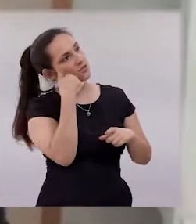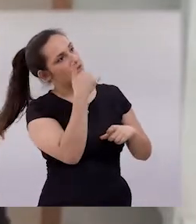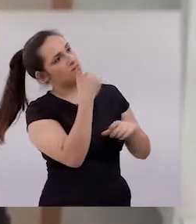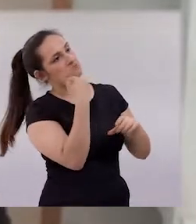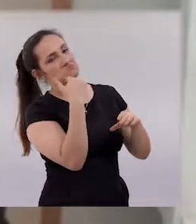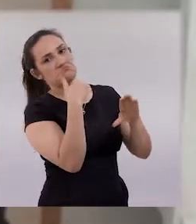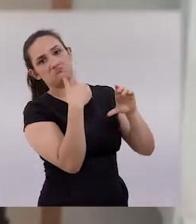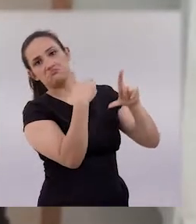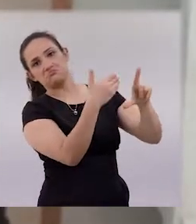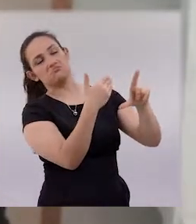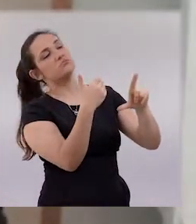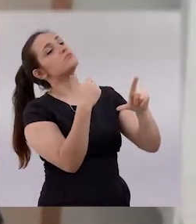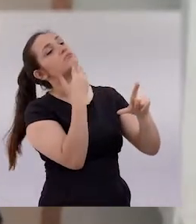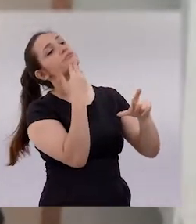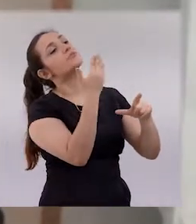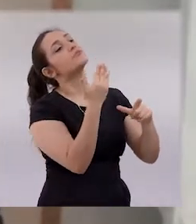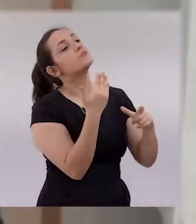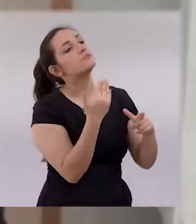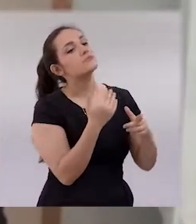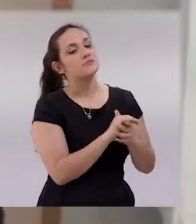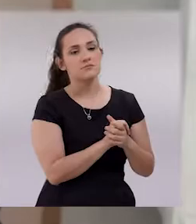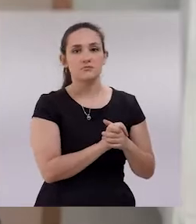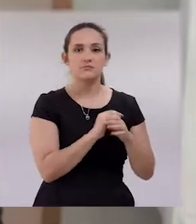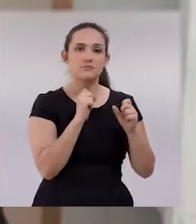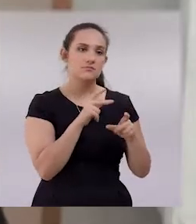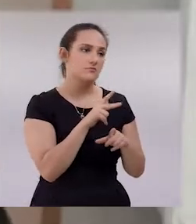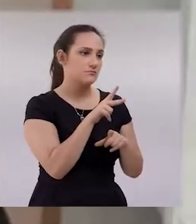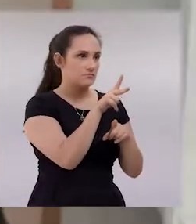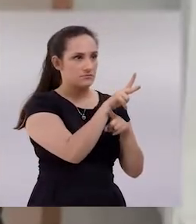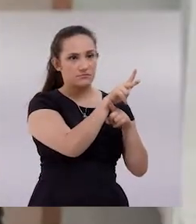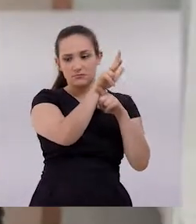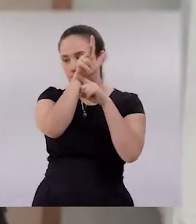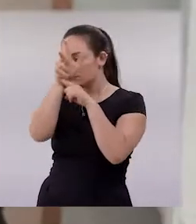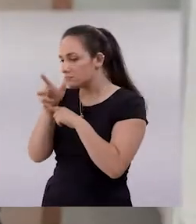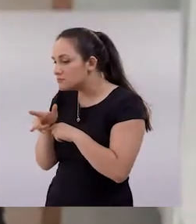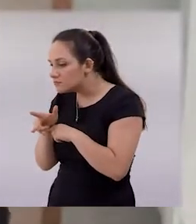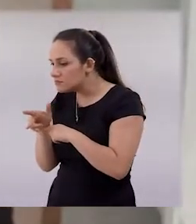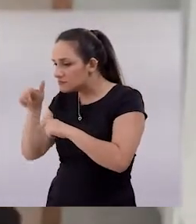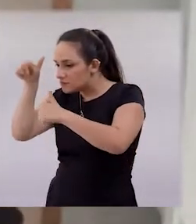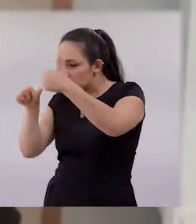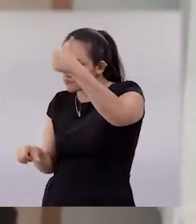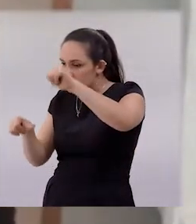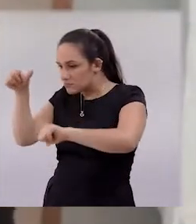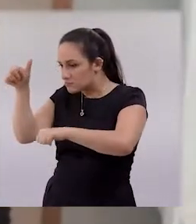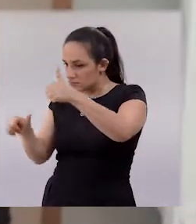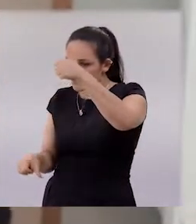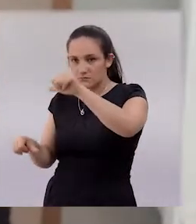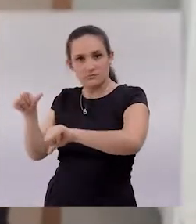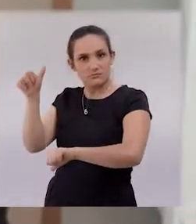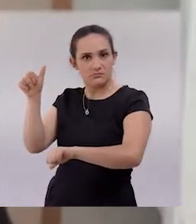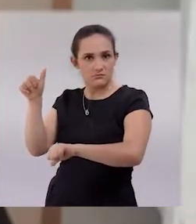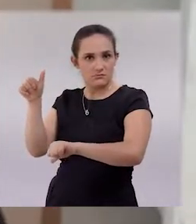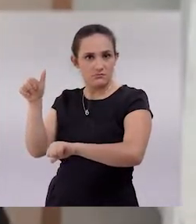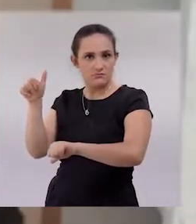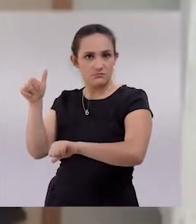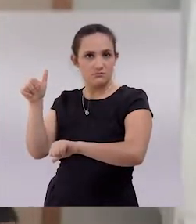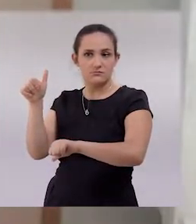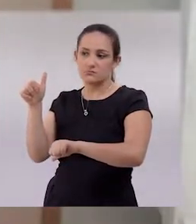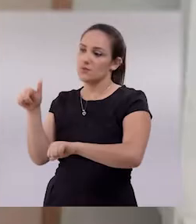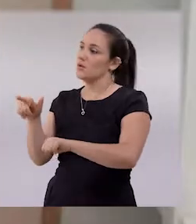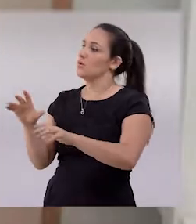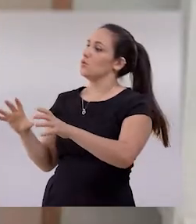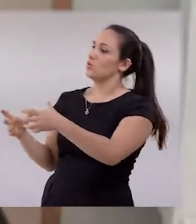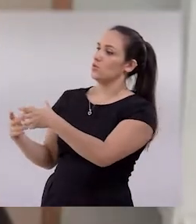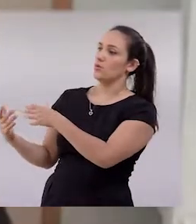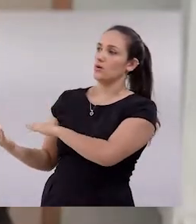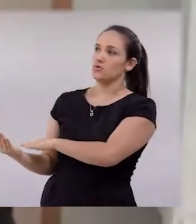remoto, esse neurologista vai te ver à beira-leito, né, então vai avaliar você por telepresença, vai, com a ajuda